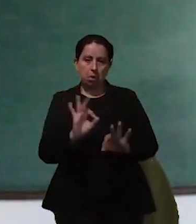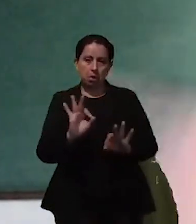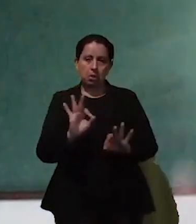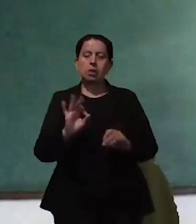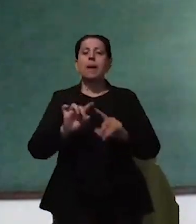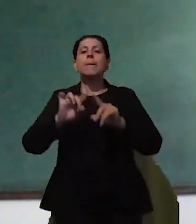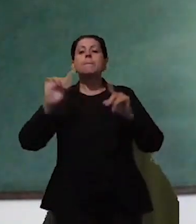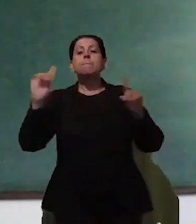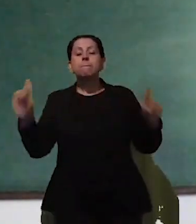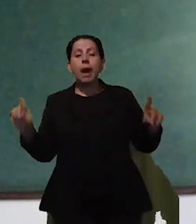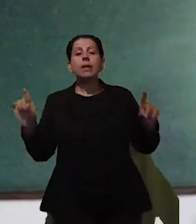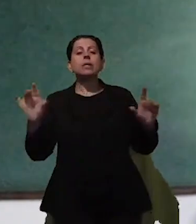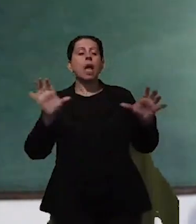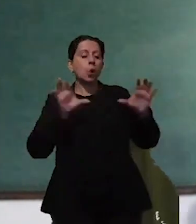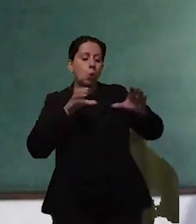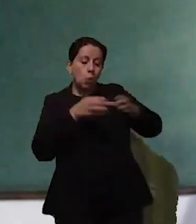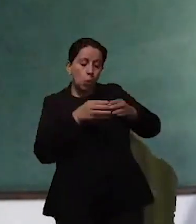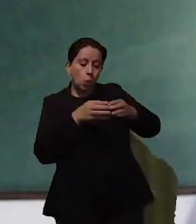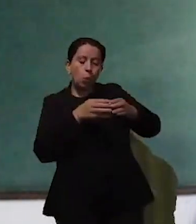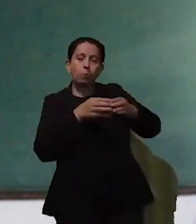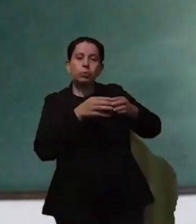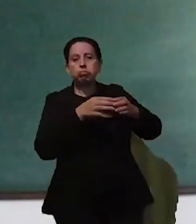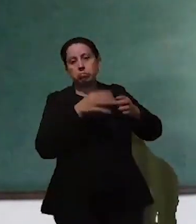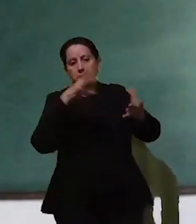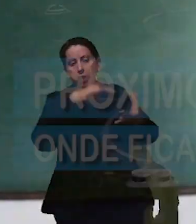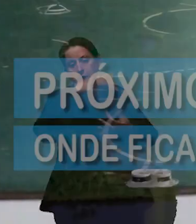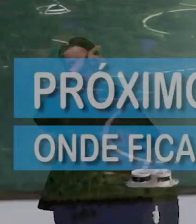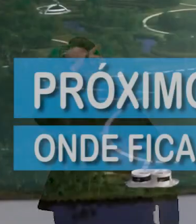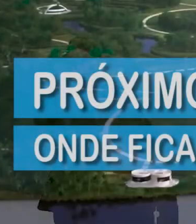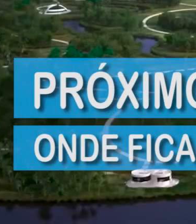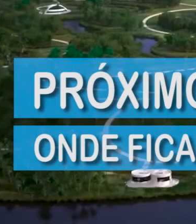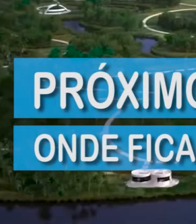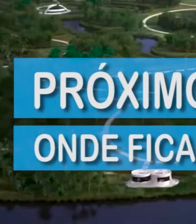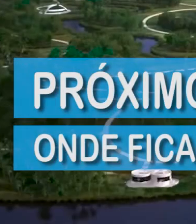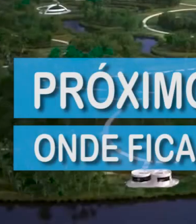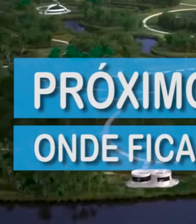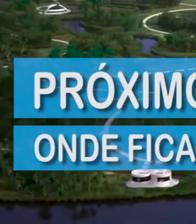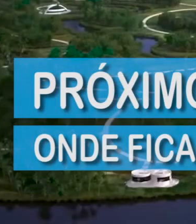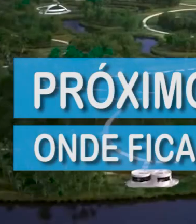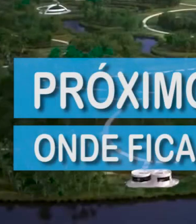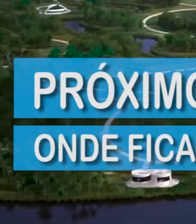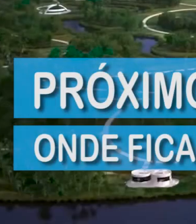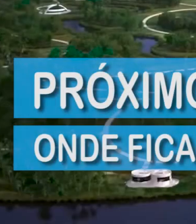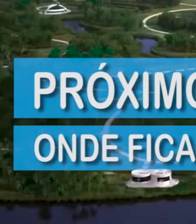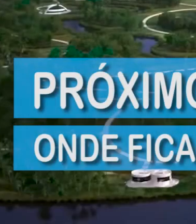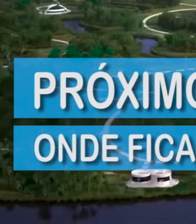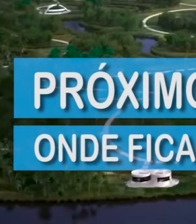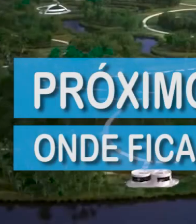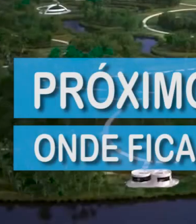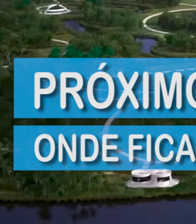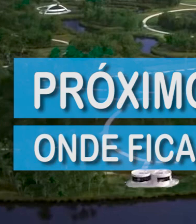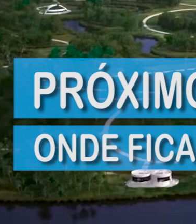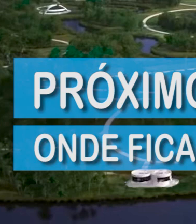pessoas em uma organização, numa comunidade organizada.